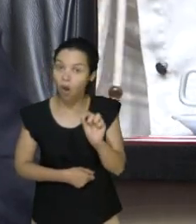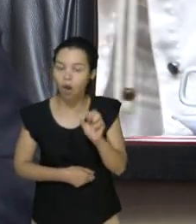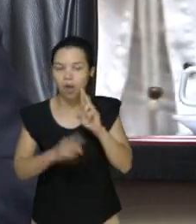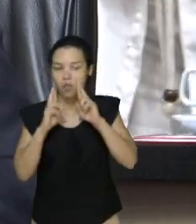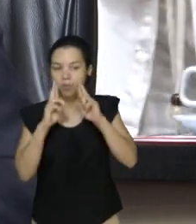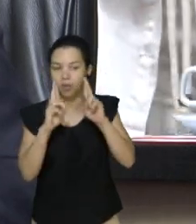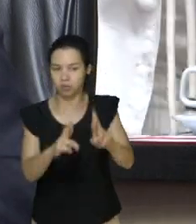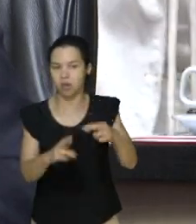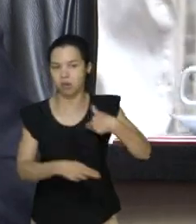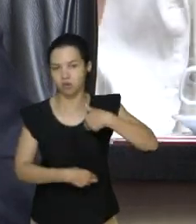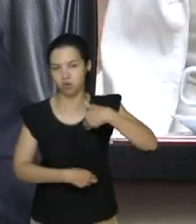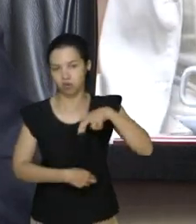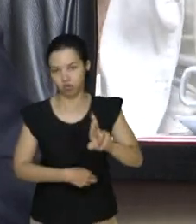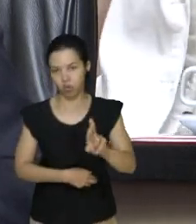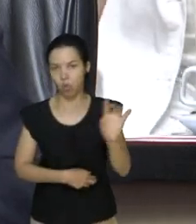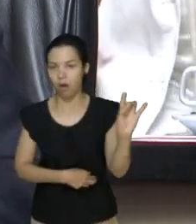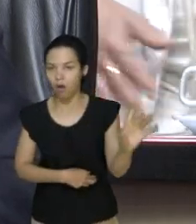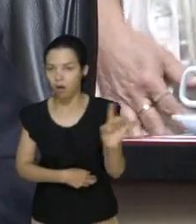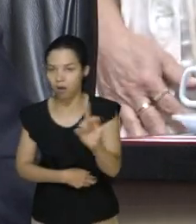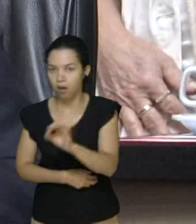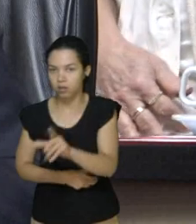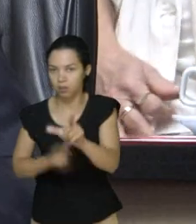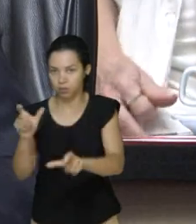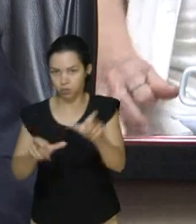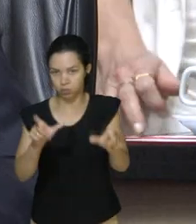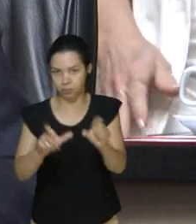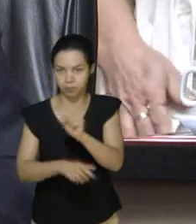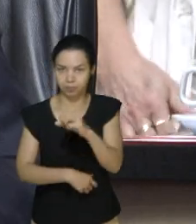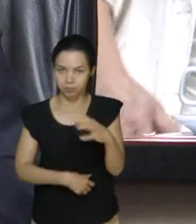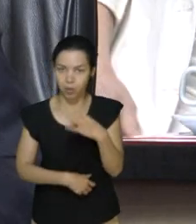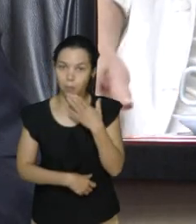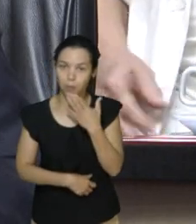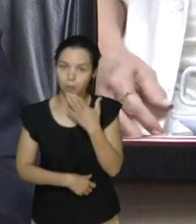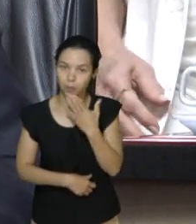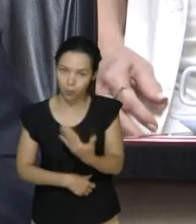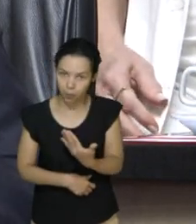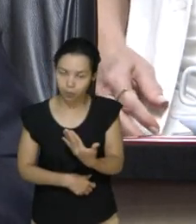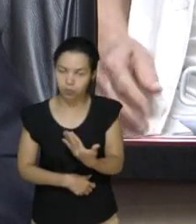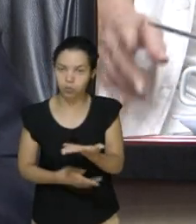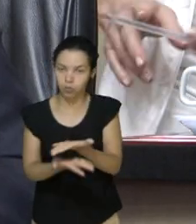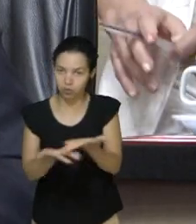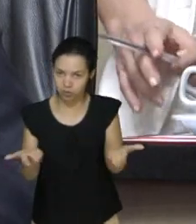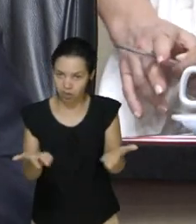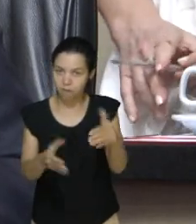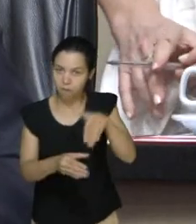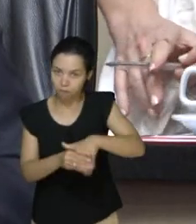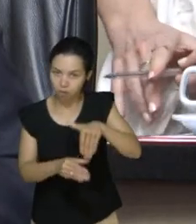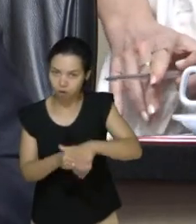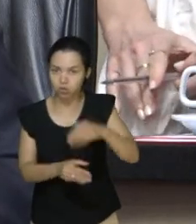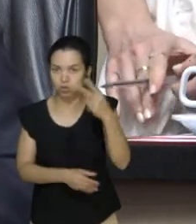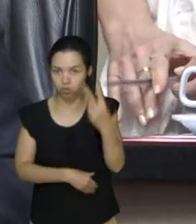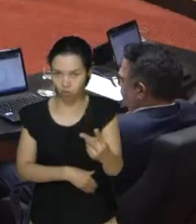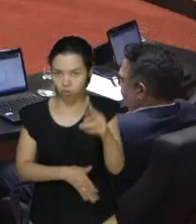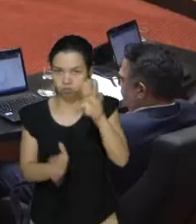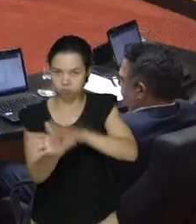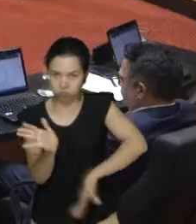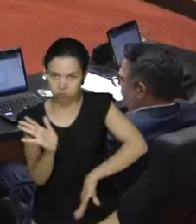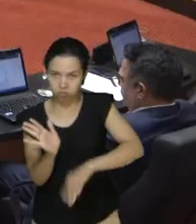catarinense. Por isso, eu peço, venha de todos os colegas, votar 2 para a derrubada do veto.